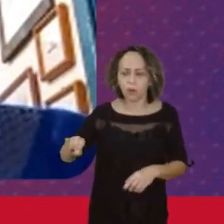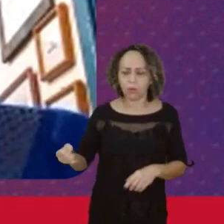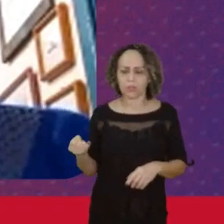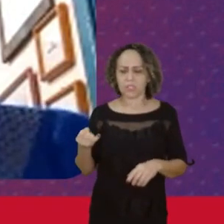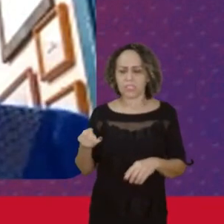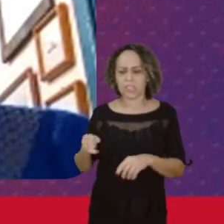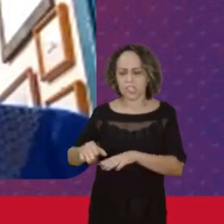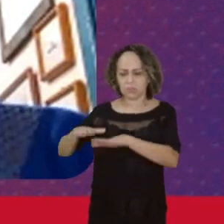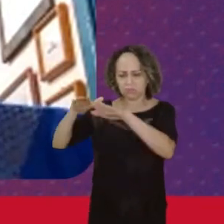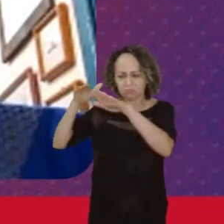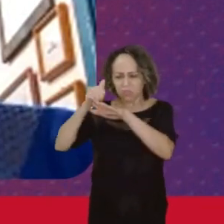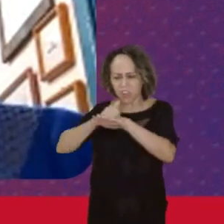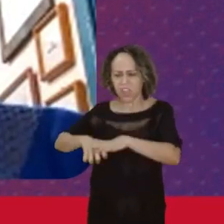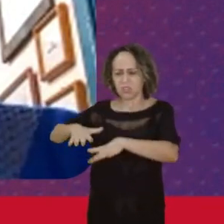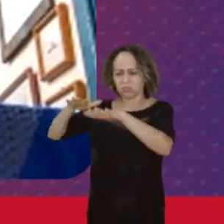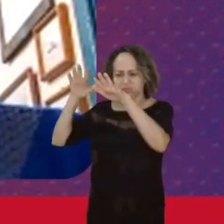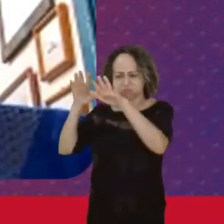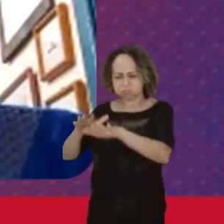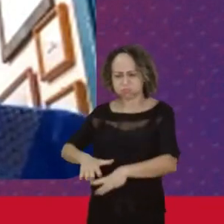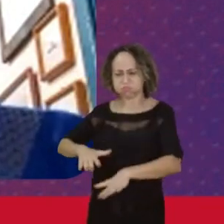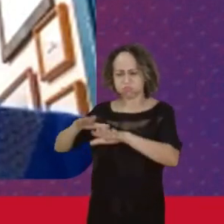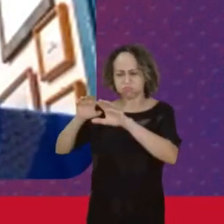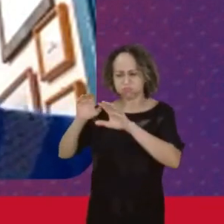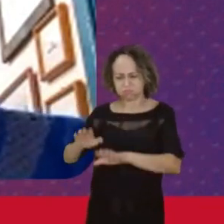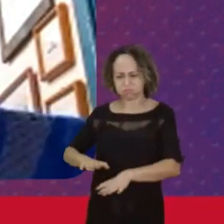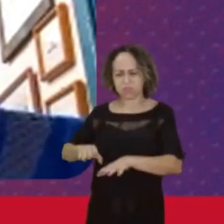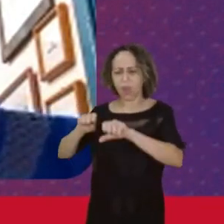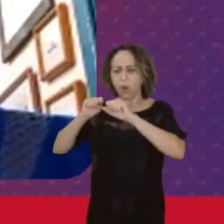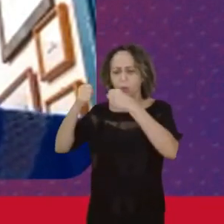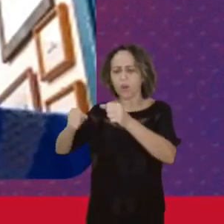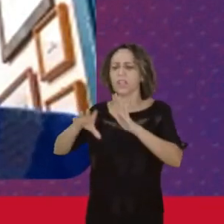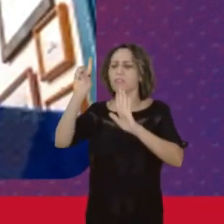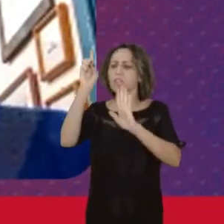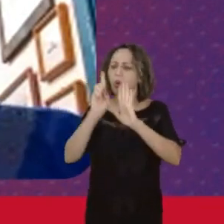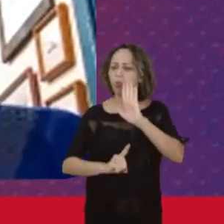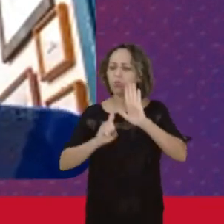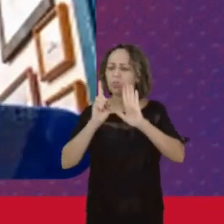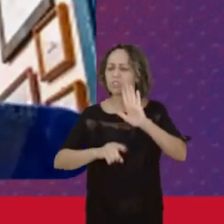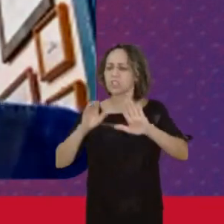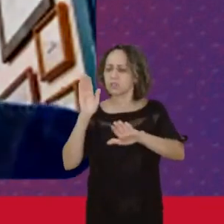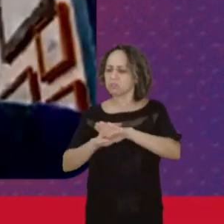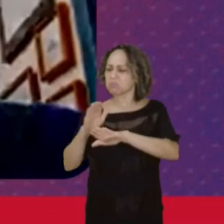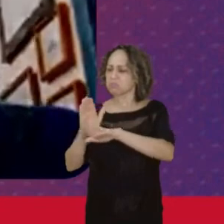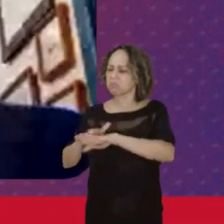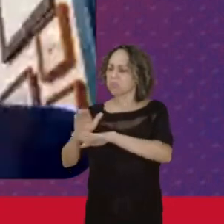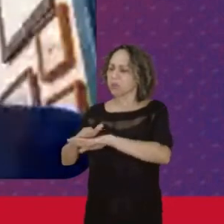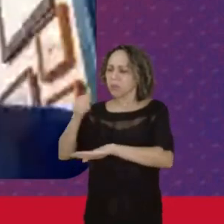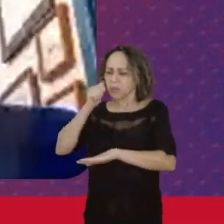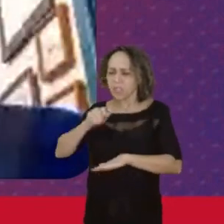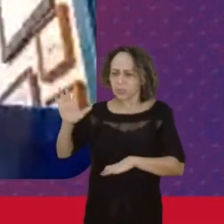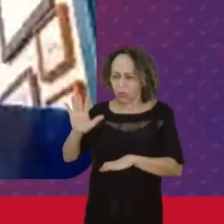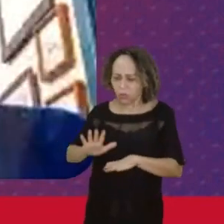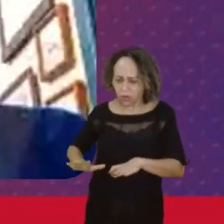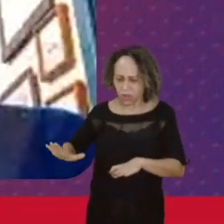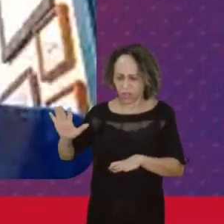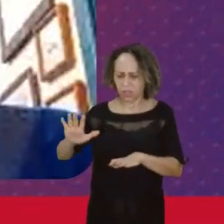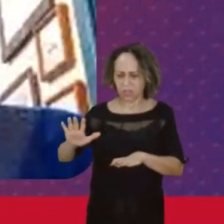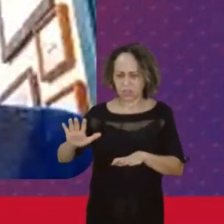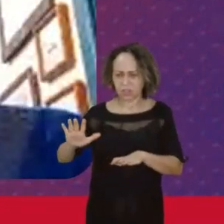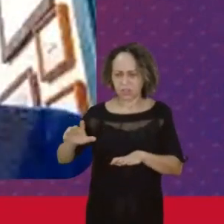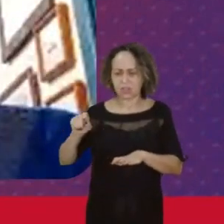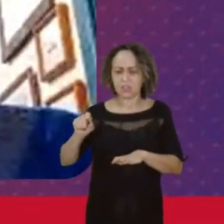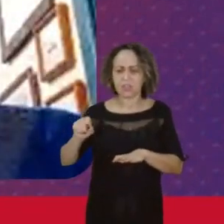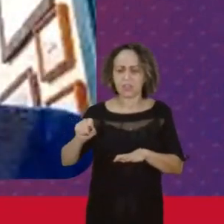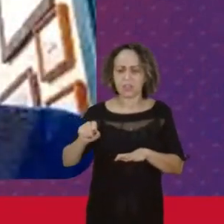ruas defenderem os direitos. Então, nós vamos ter as mulheres da periferia defendendo o movimento do Custe Vida,